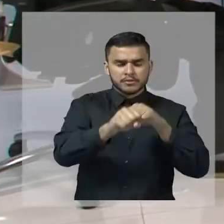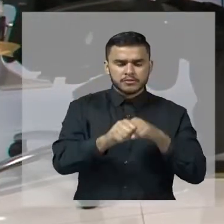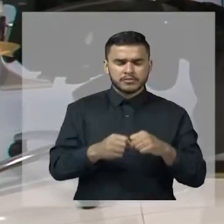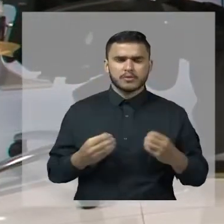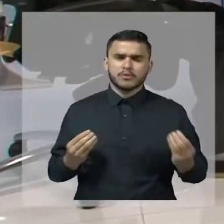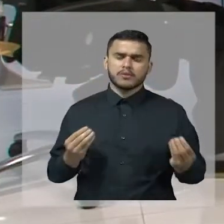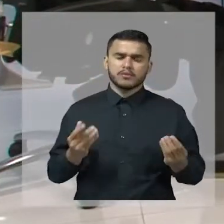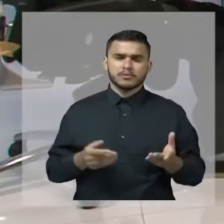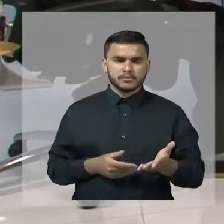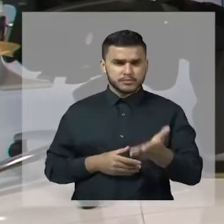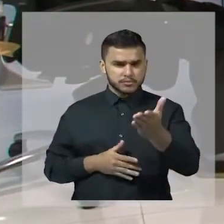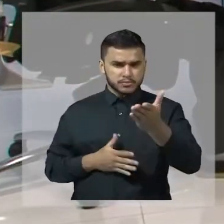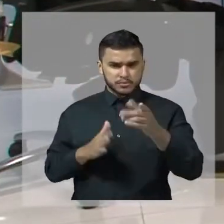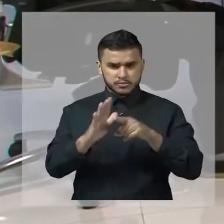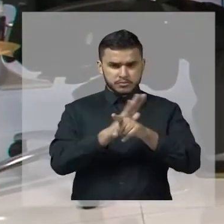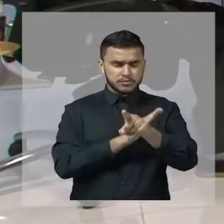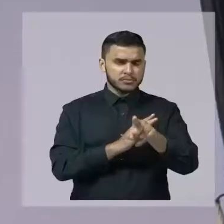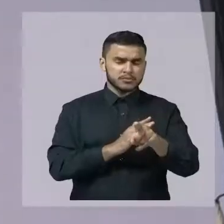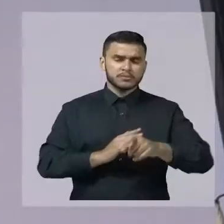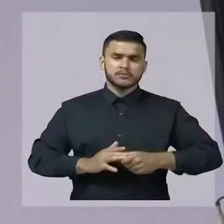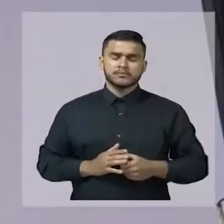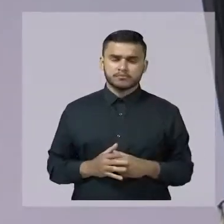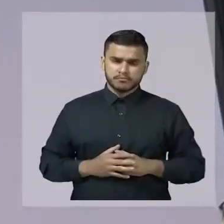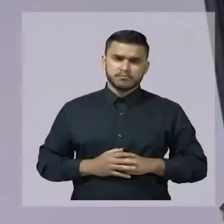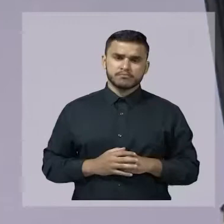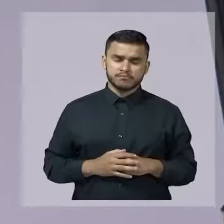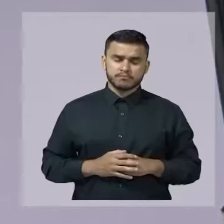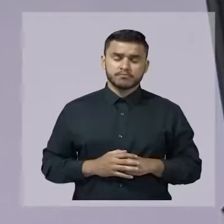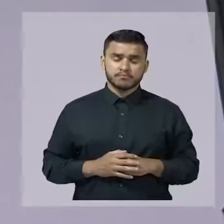mesa. É mundial, né?